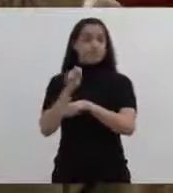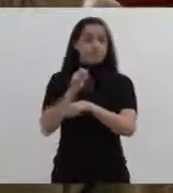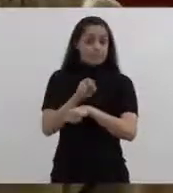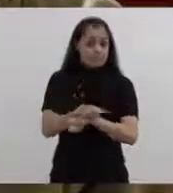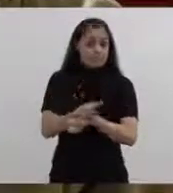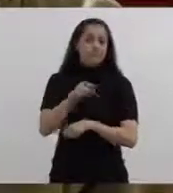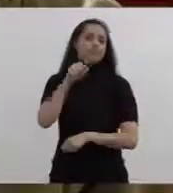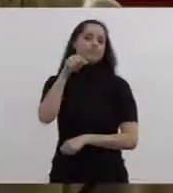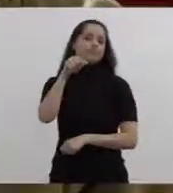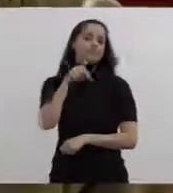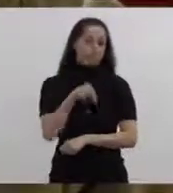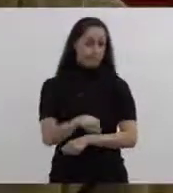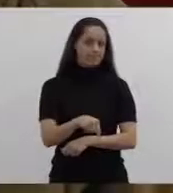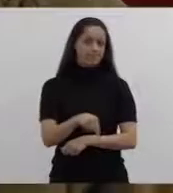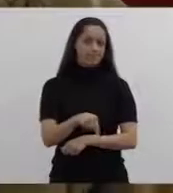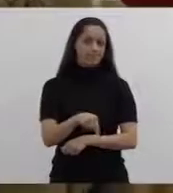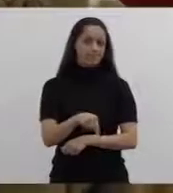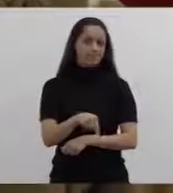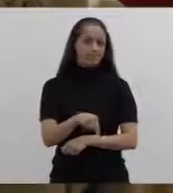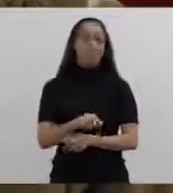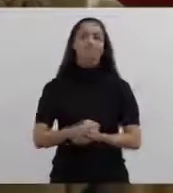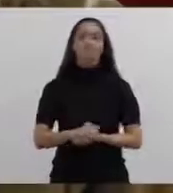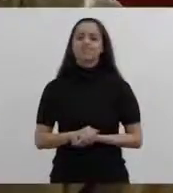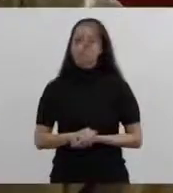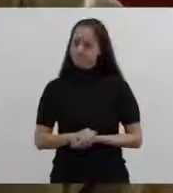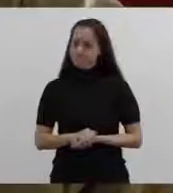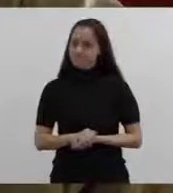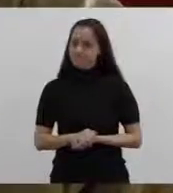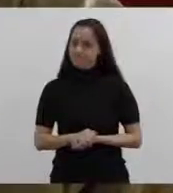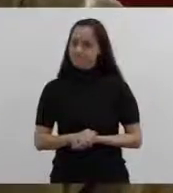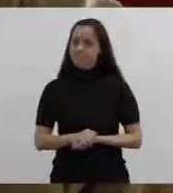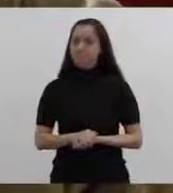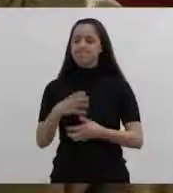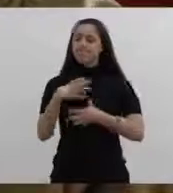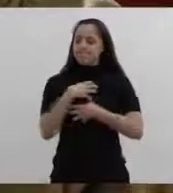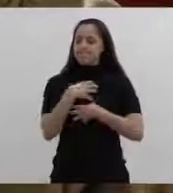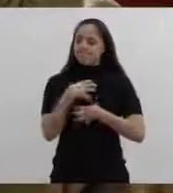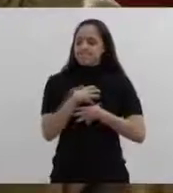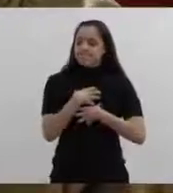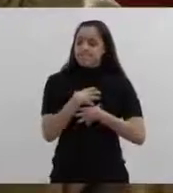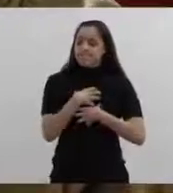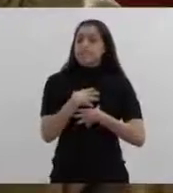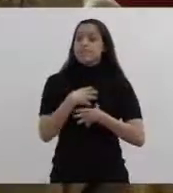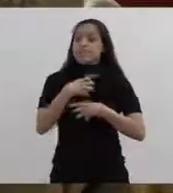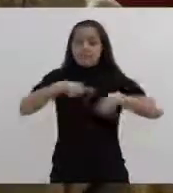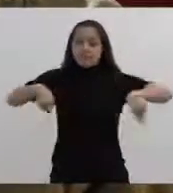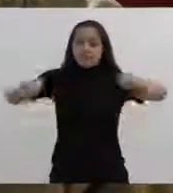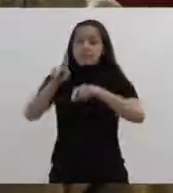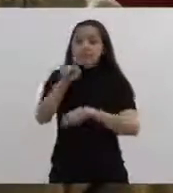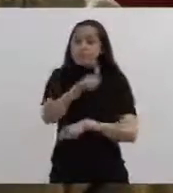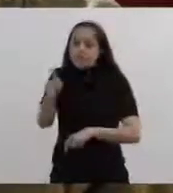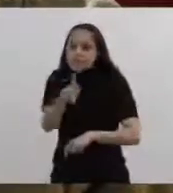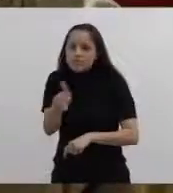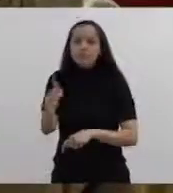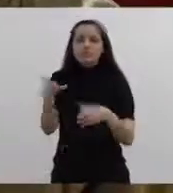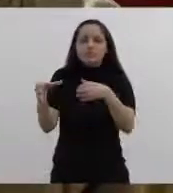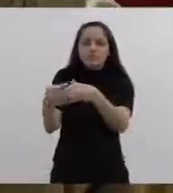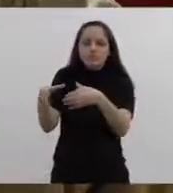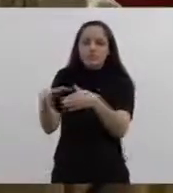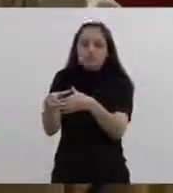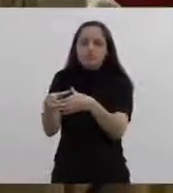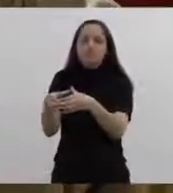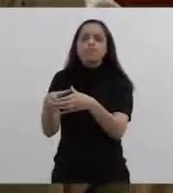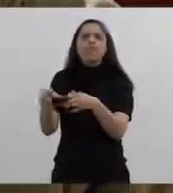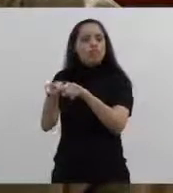momento em que chegamos aqui, tanto o corpo docente quanto a diretoria e os professores, e, inclusive, alguns de